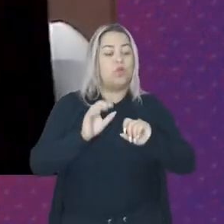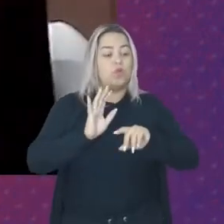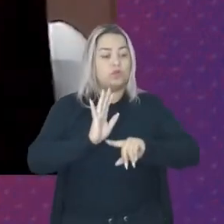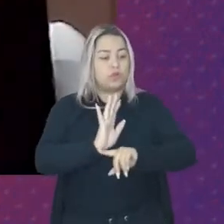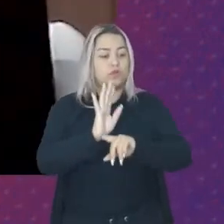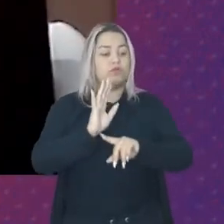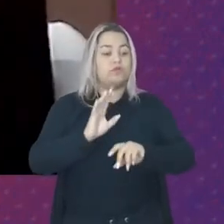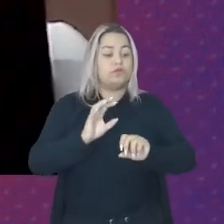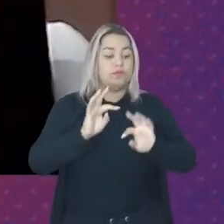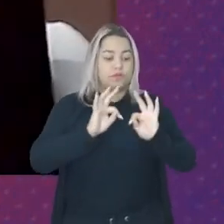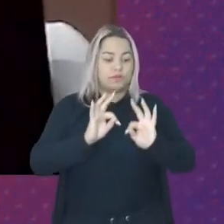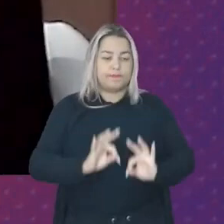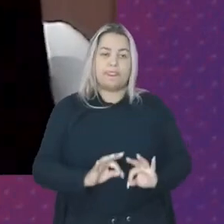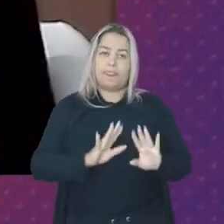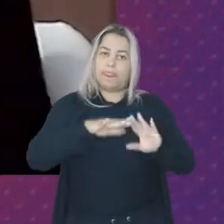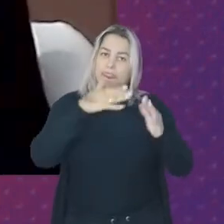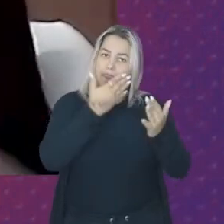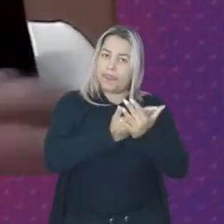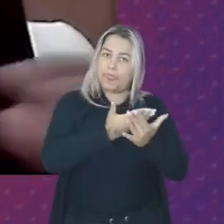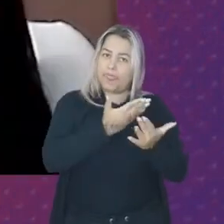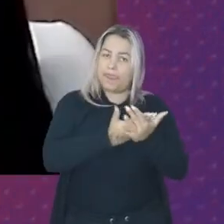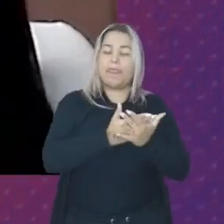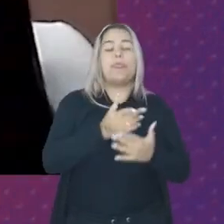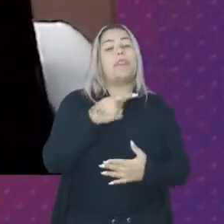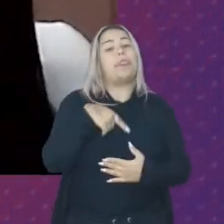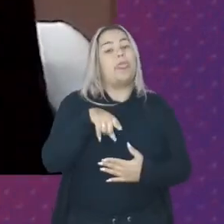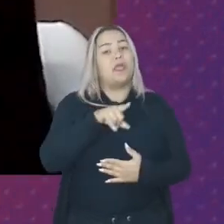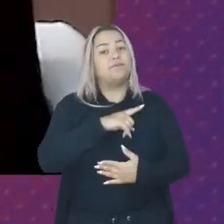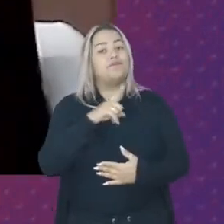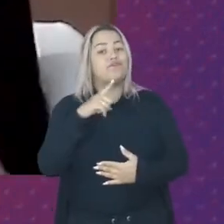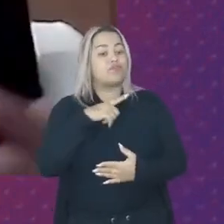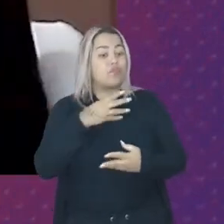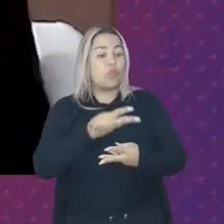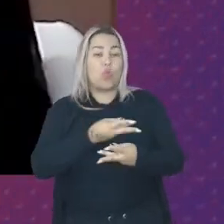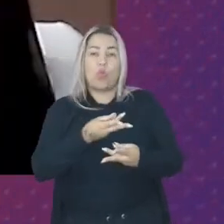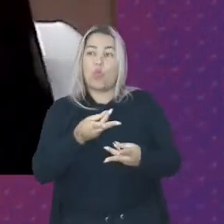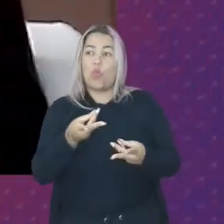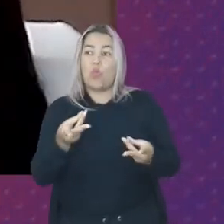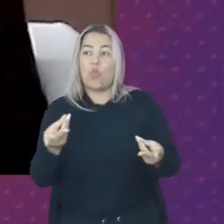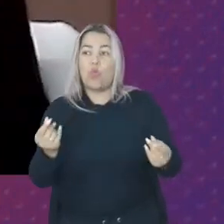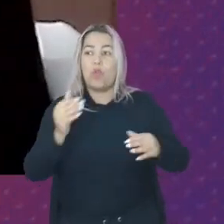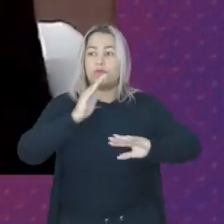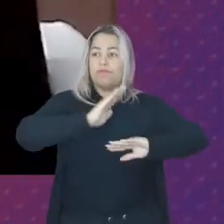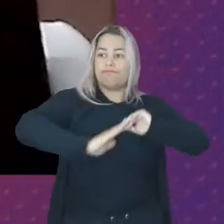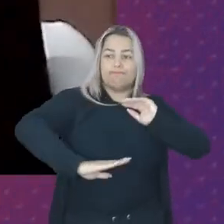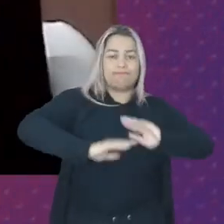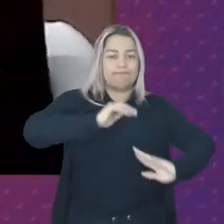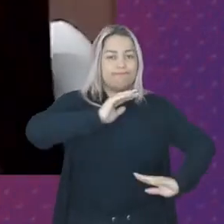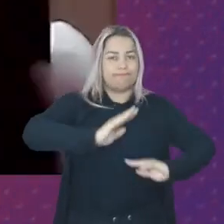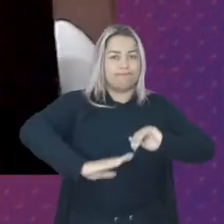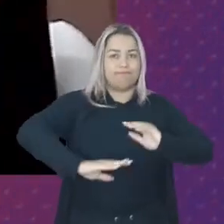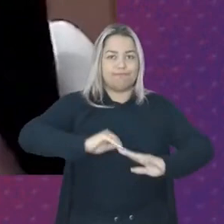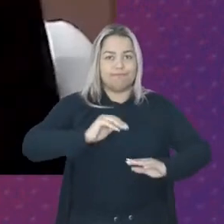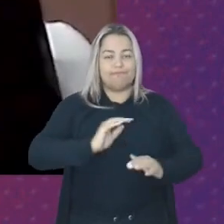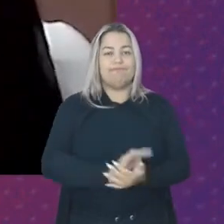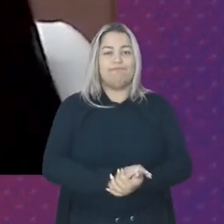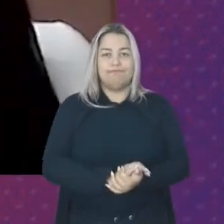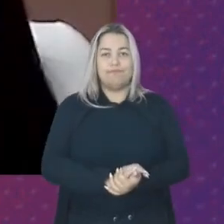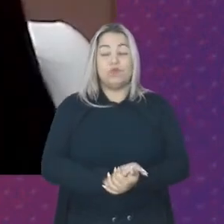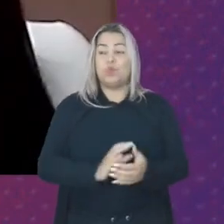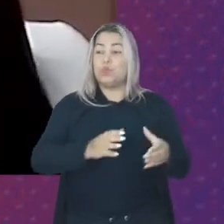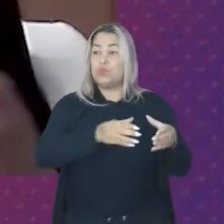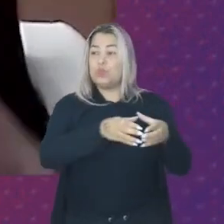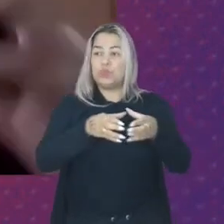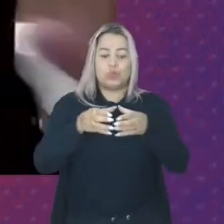assistentes técnicos nas escolas. Nós temos uma gama de profissionais e uma gama de